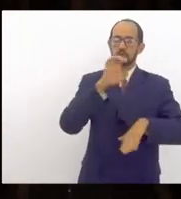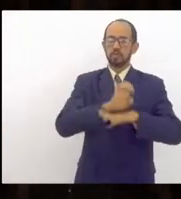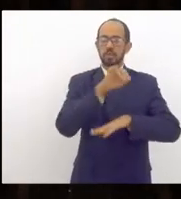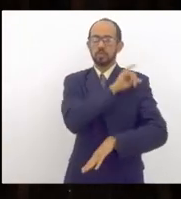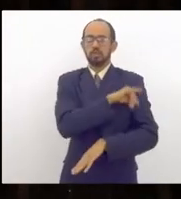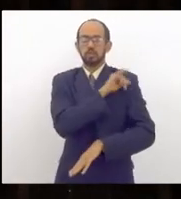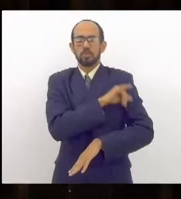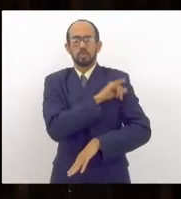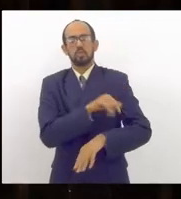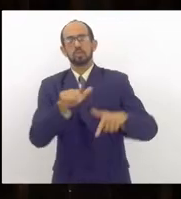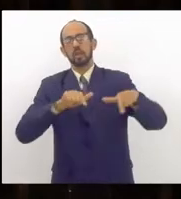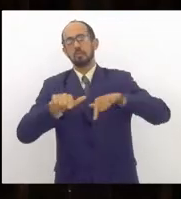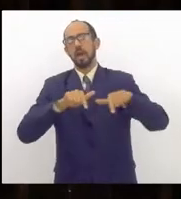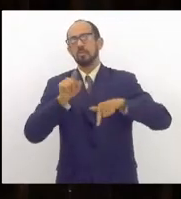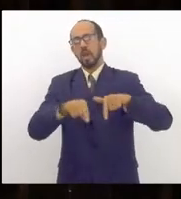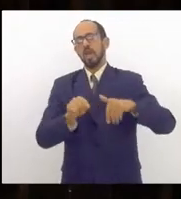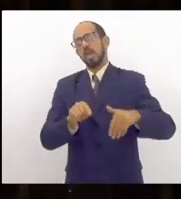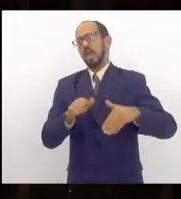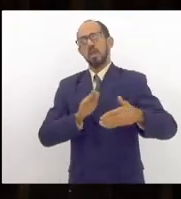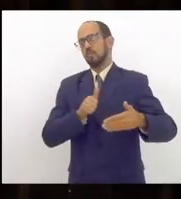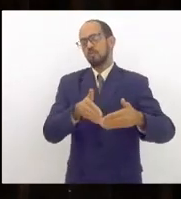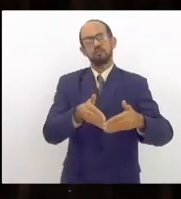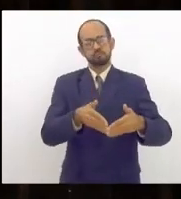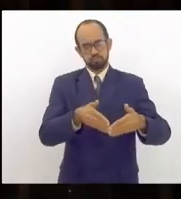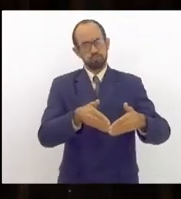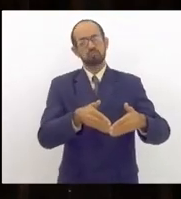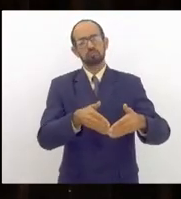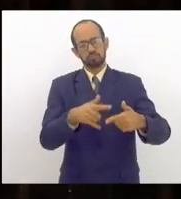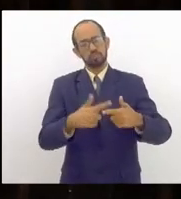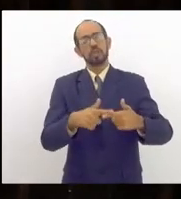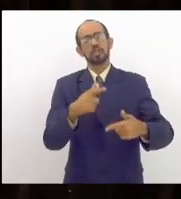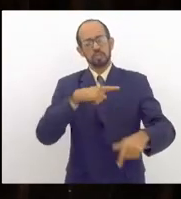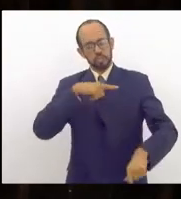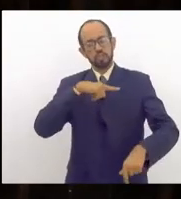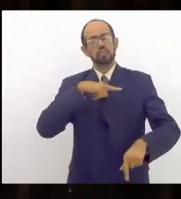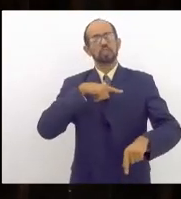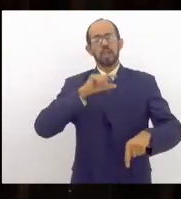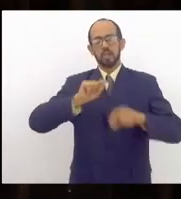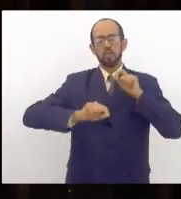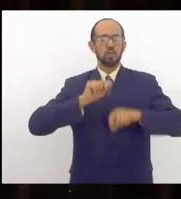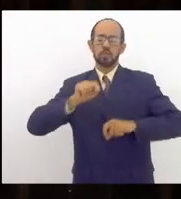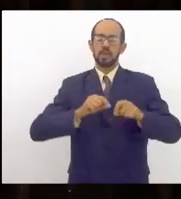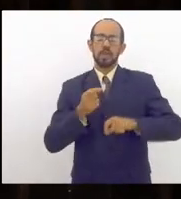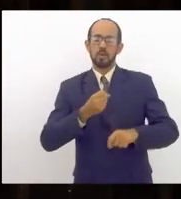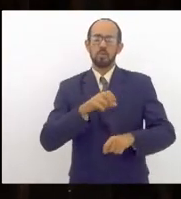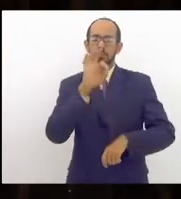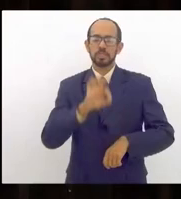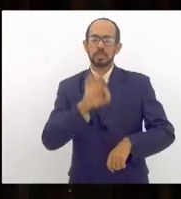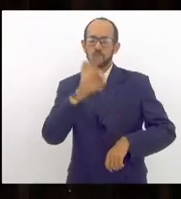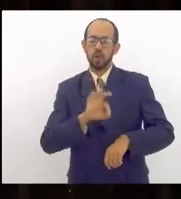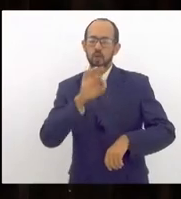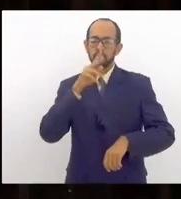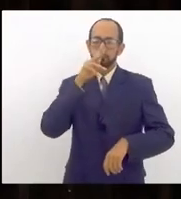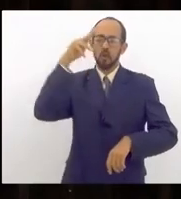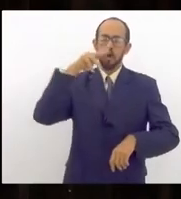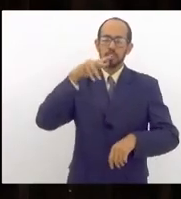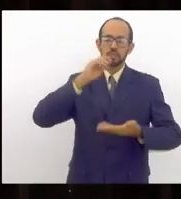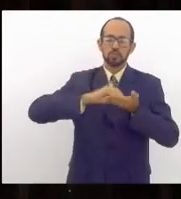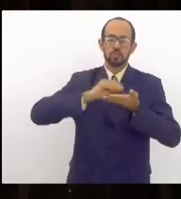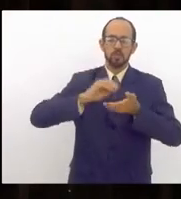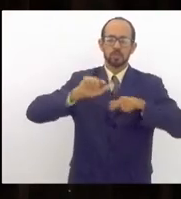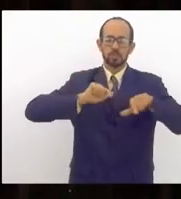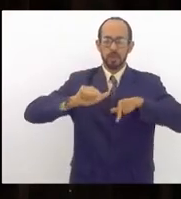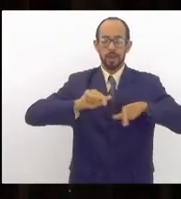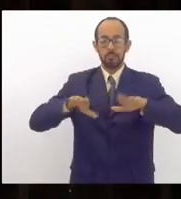é também Central porque nós carregamos aqui não só altíssimos índices de emprego mas todo o peso da inflação